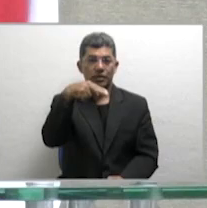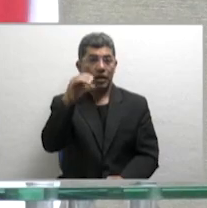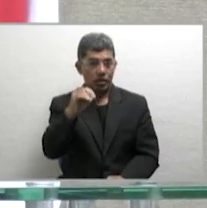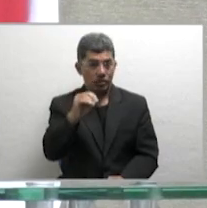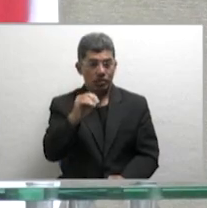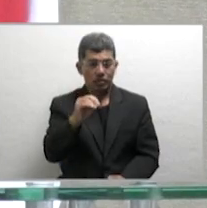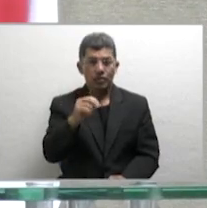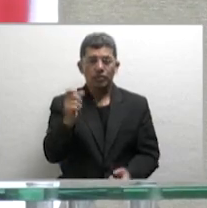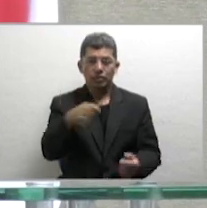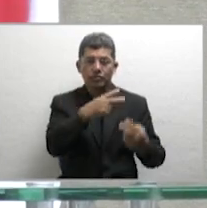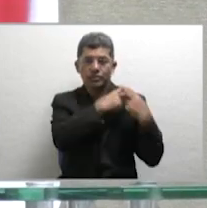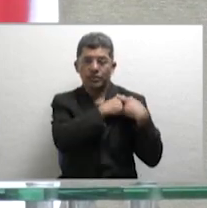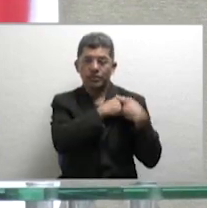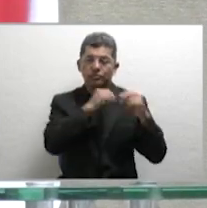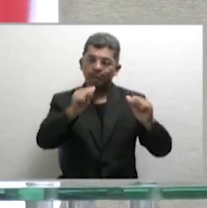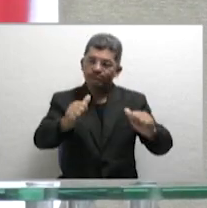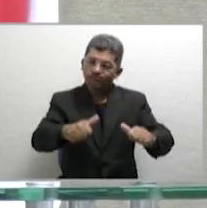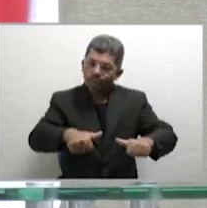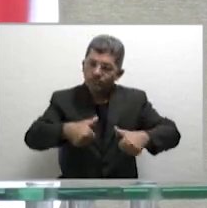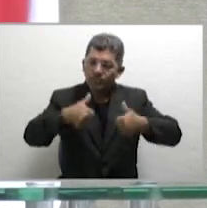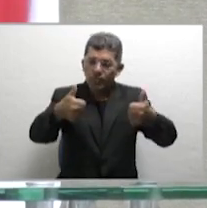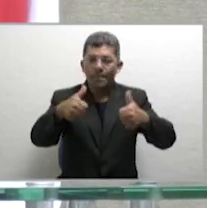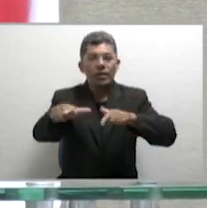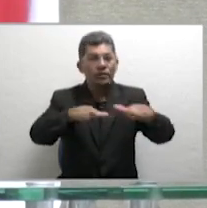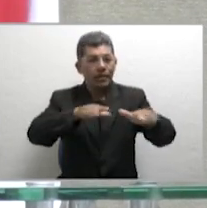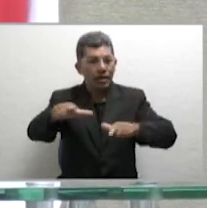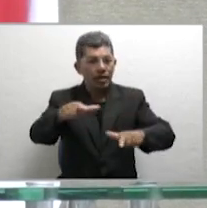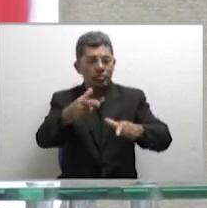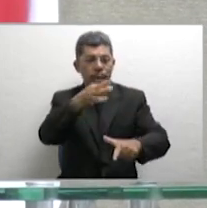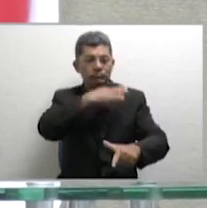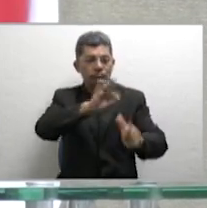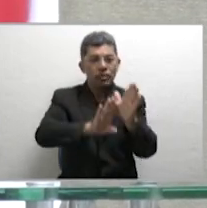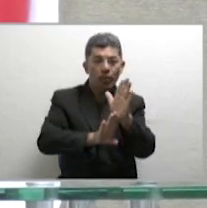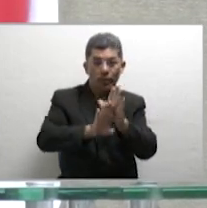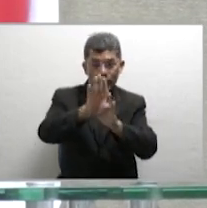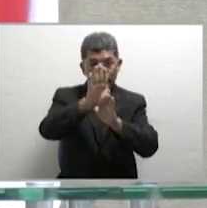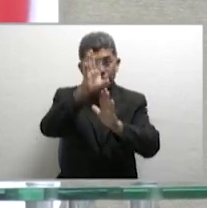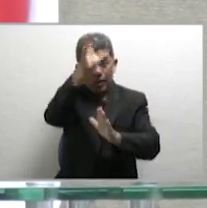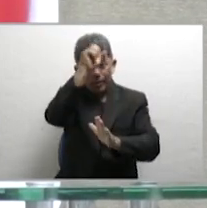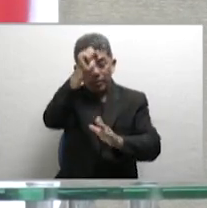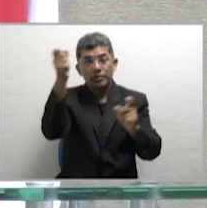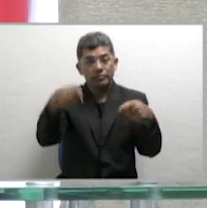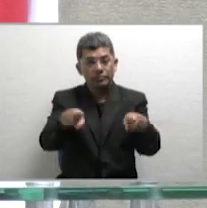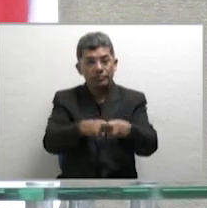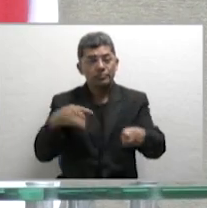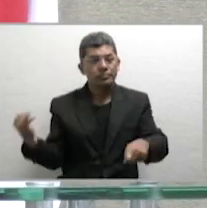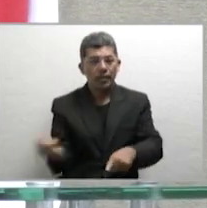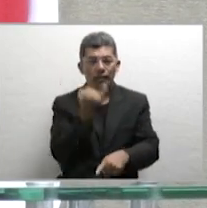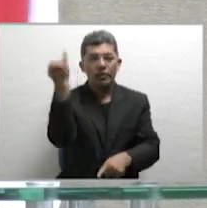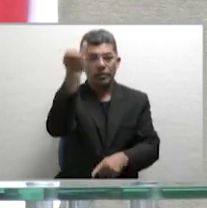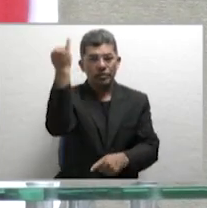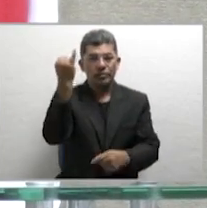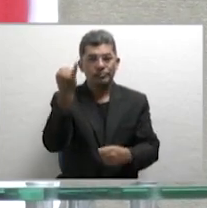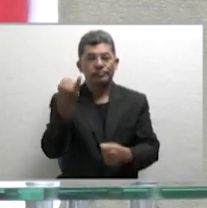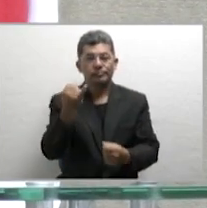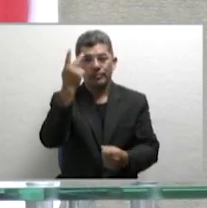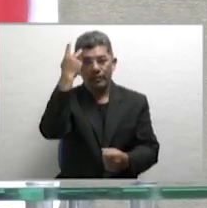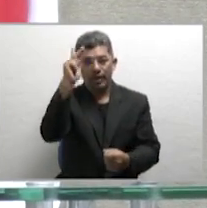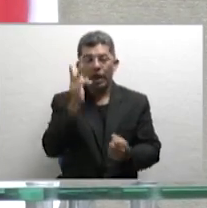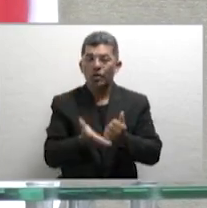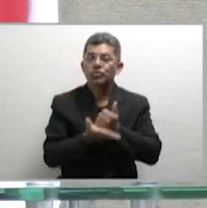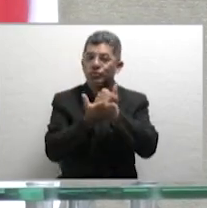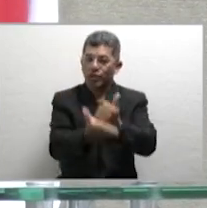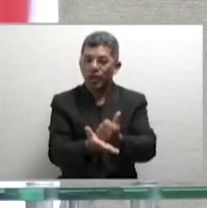compromisso de nós alavancarmos o emprego, a renda, através do empreendedorismo, principalmente